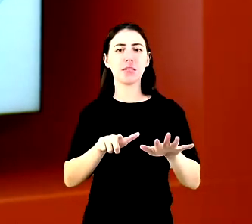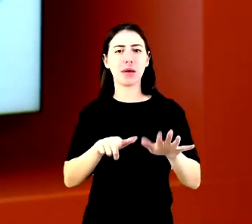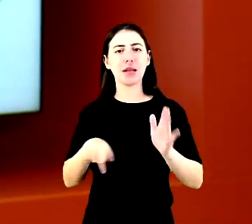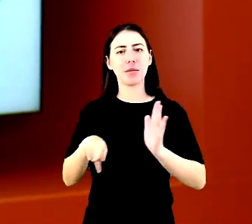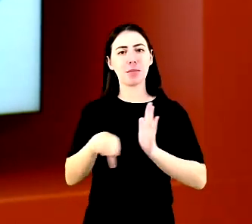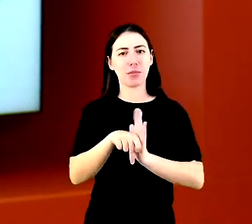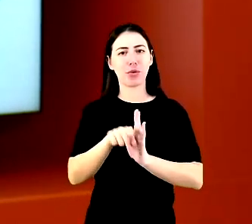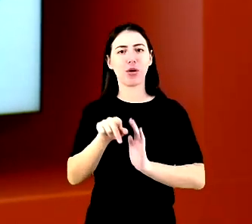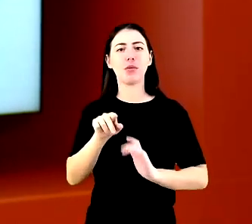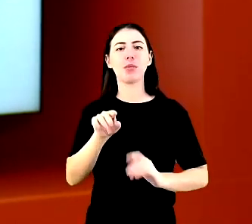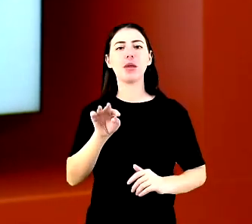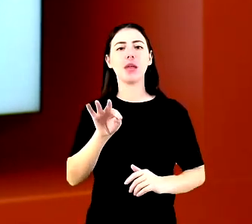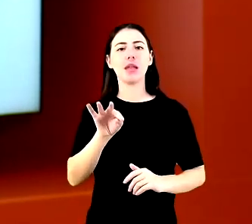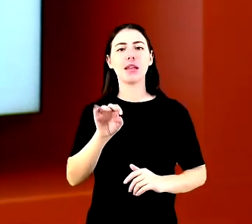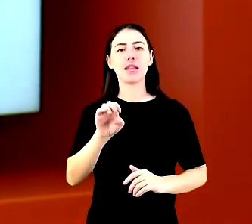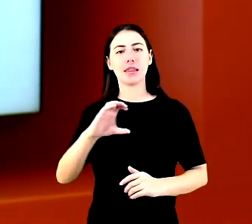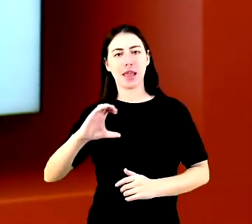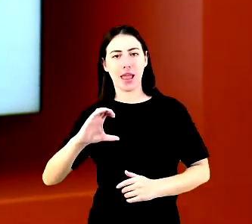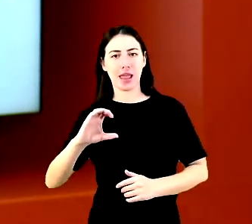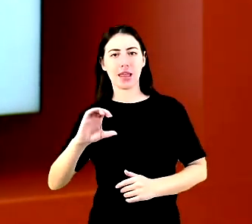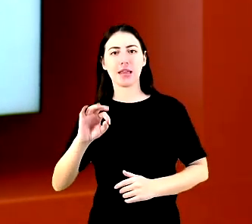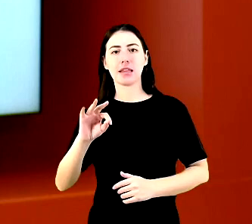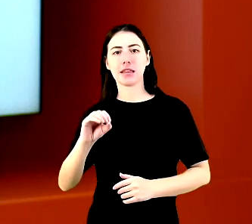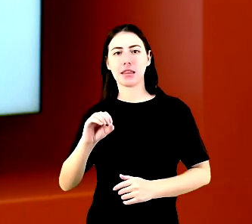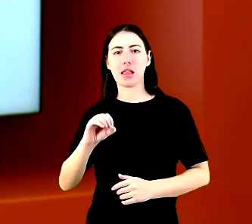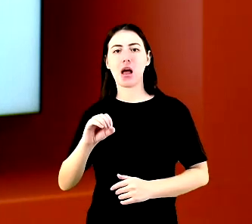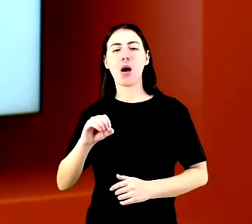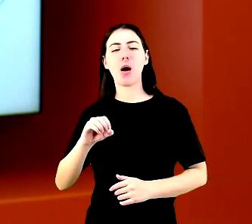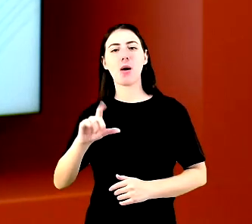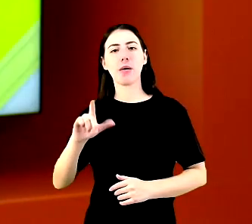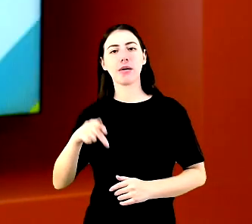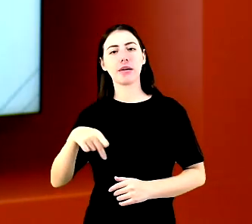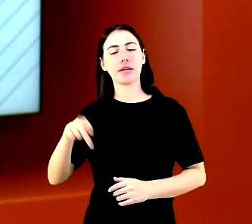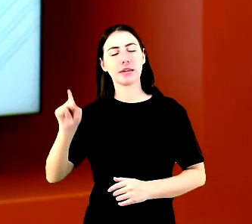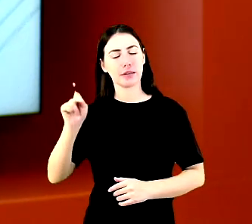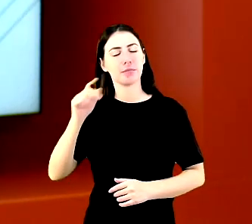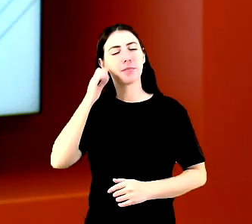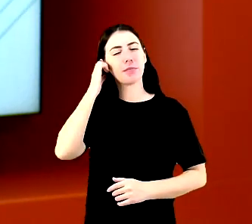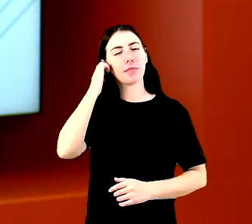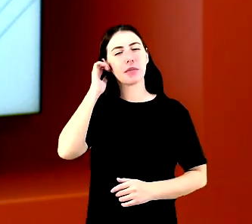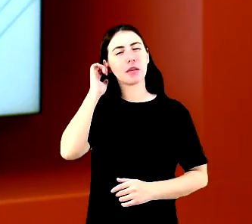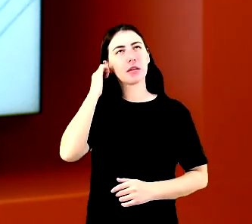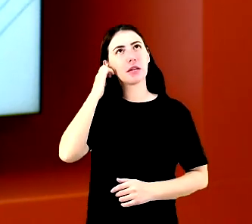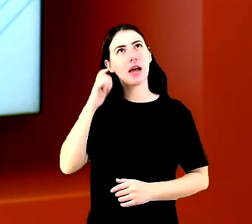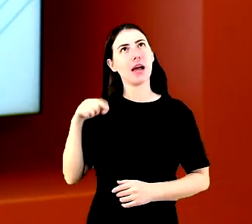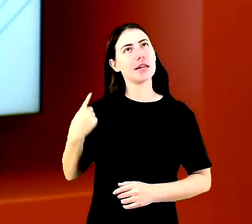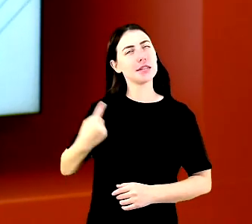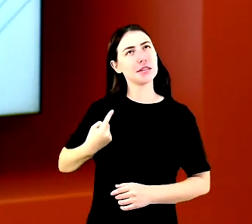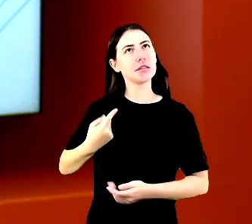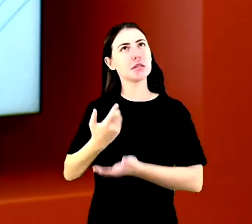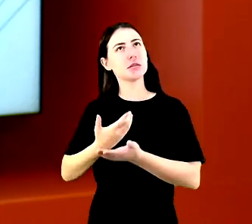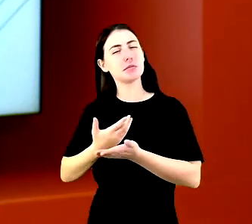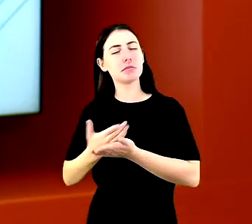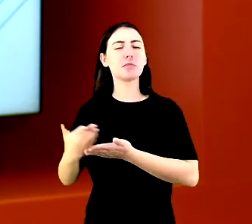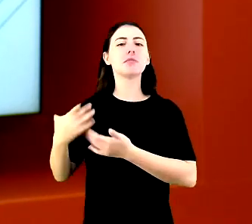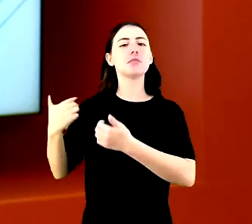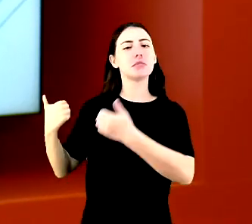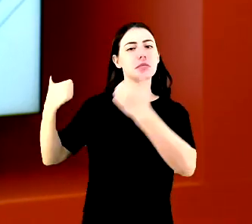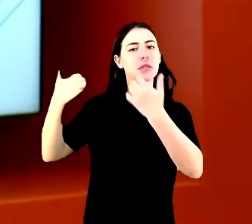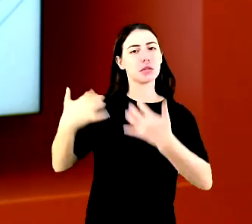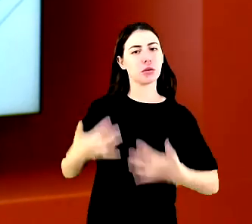e toda essa questão. Agora é Open Finance, porque é algo ainda maior. E aí, o que que você, como é que você vê o